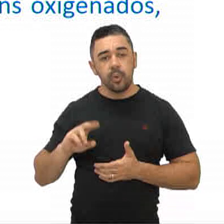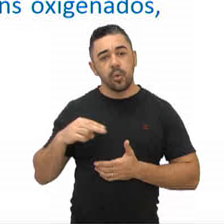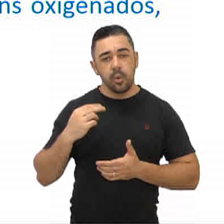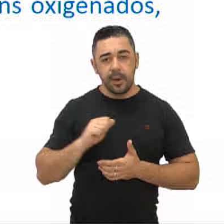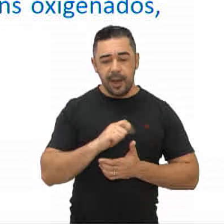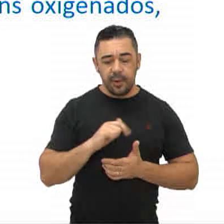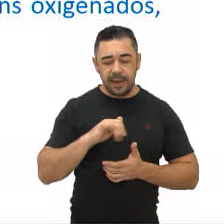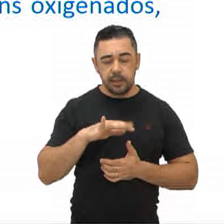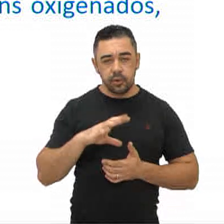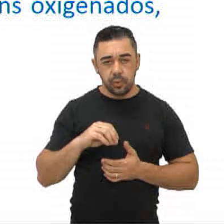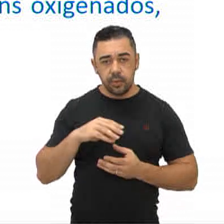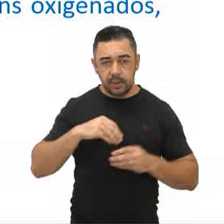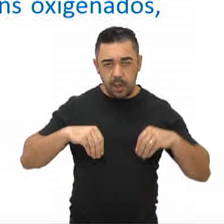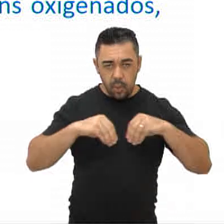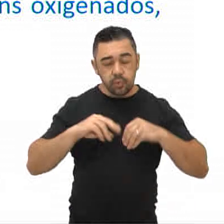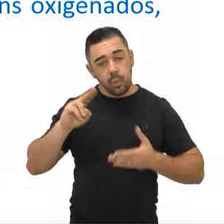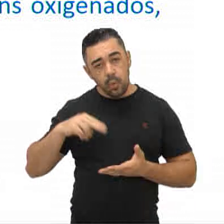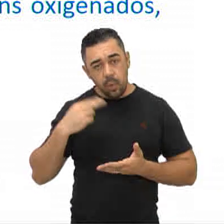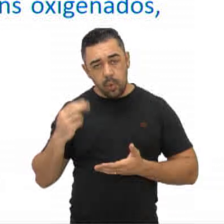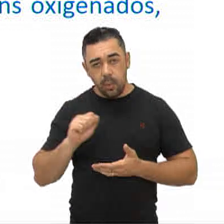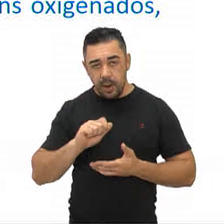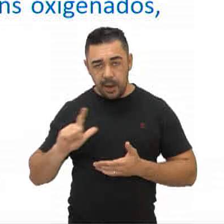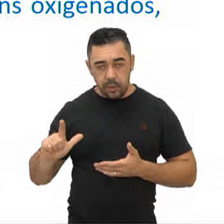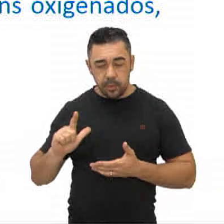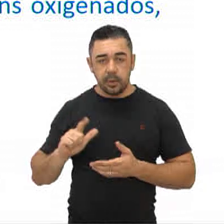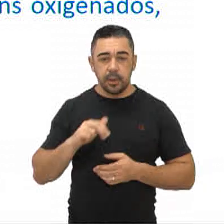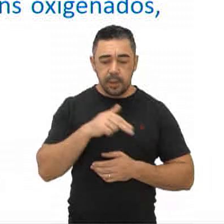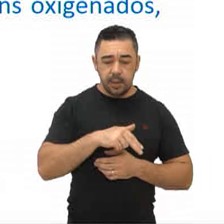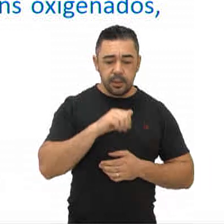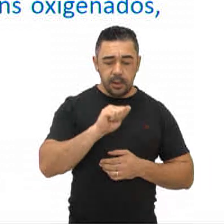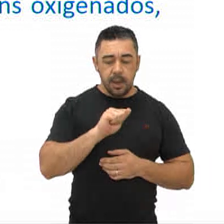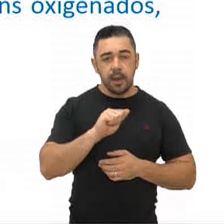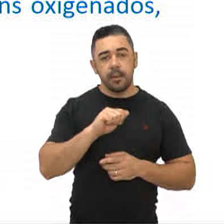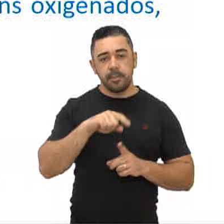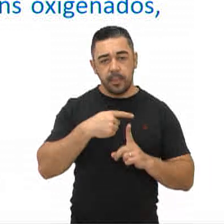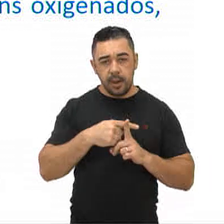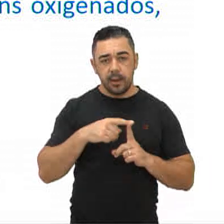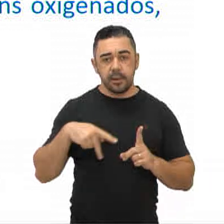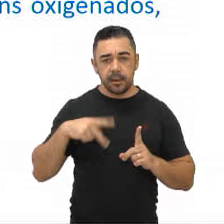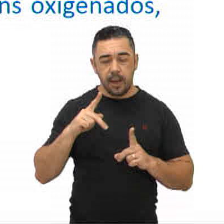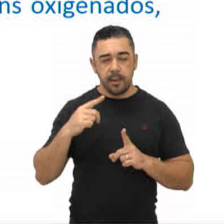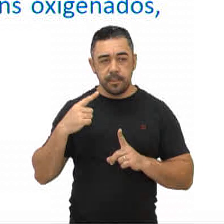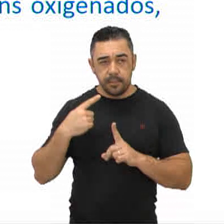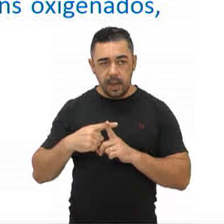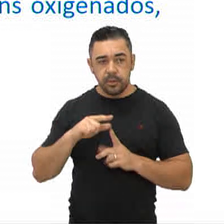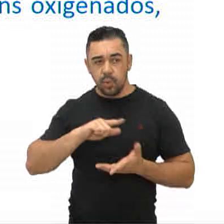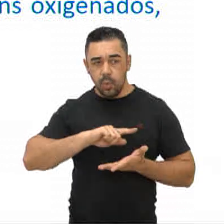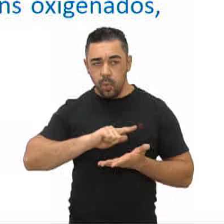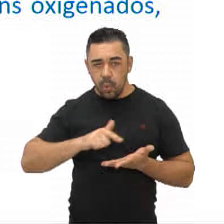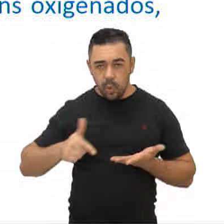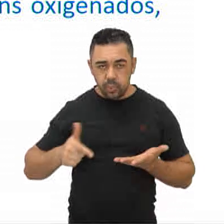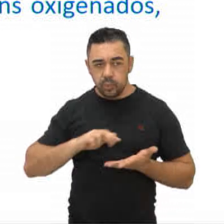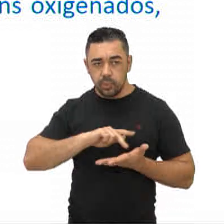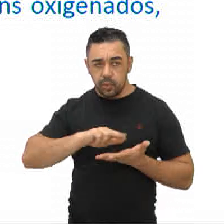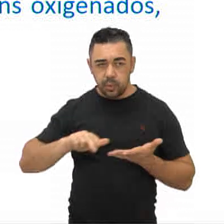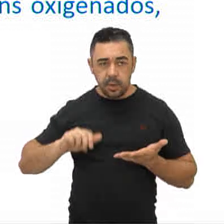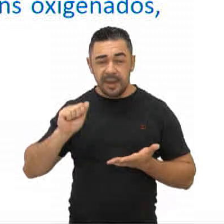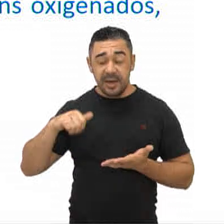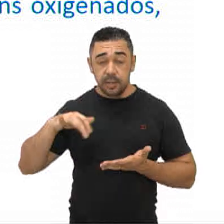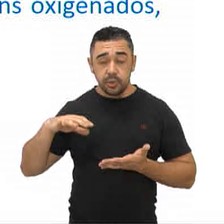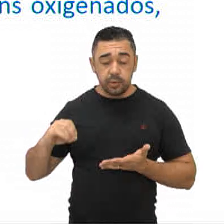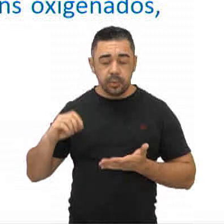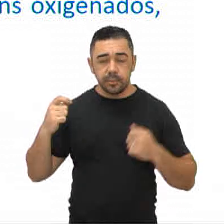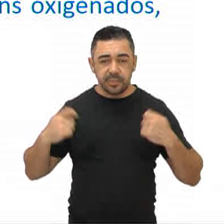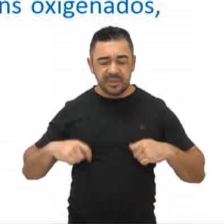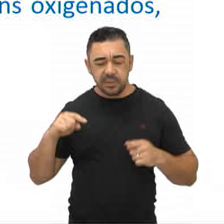ou alumínio. Isso acontece no caso do Na+, do K+, do Ca2+, entre outros. E o ânion deve